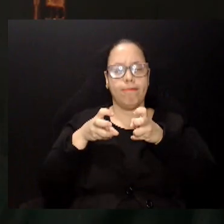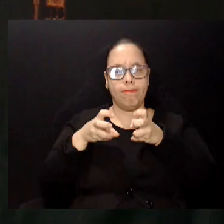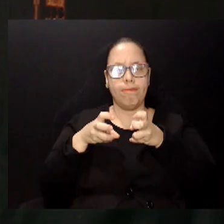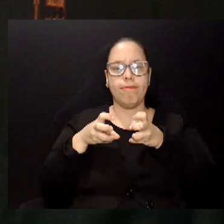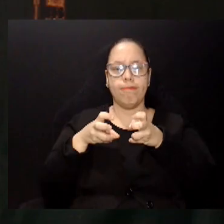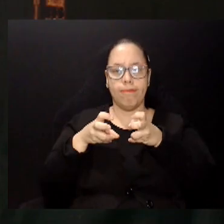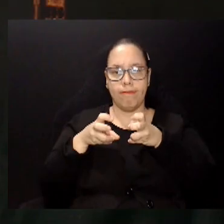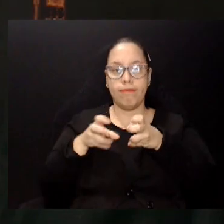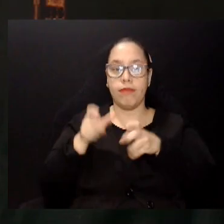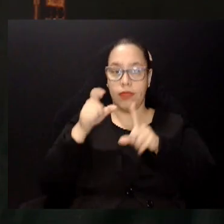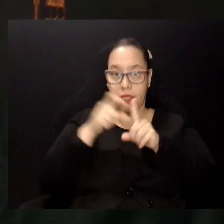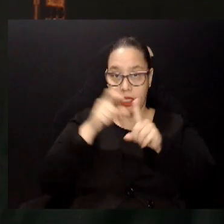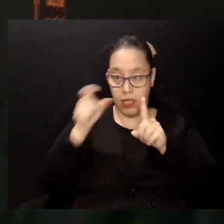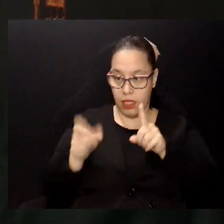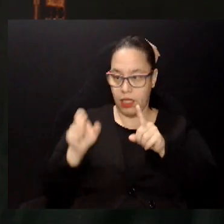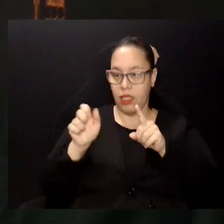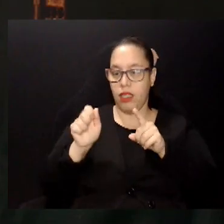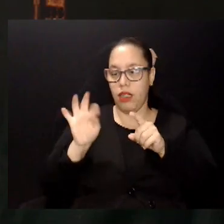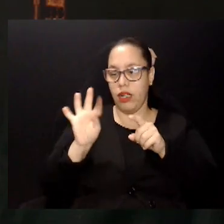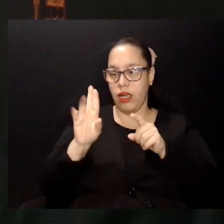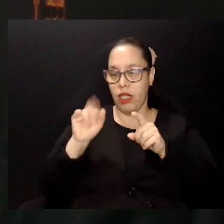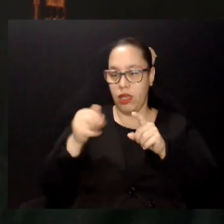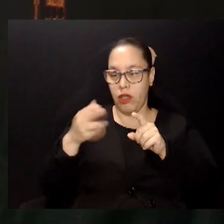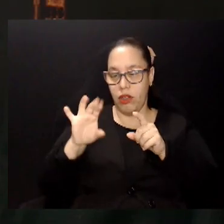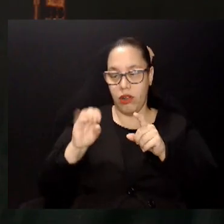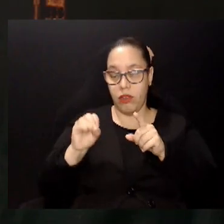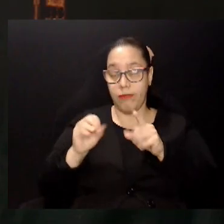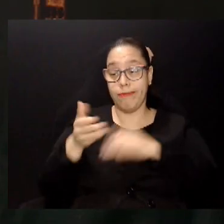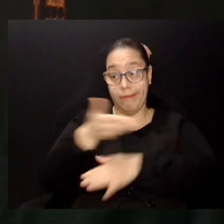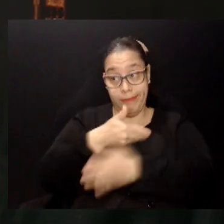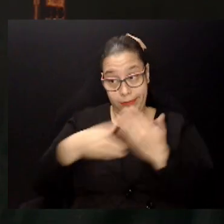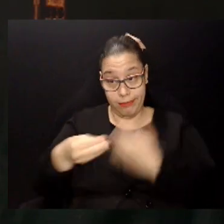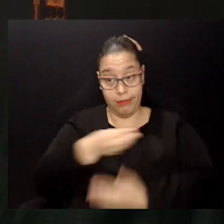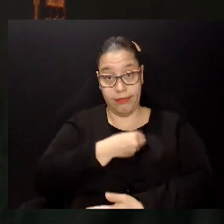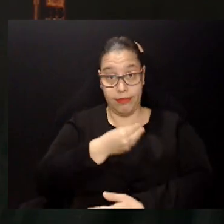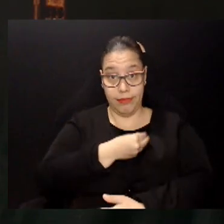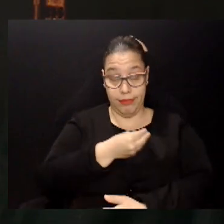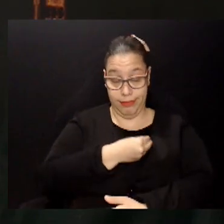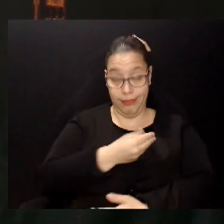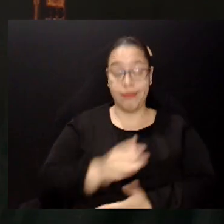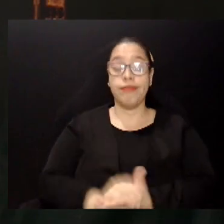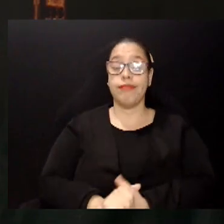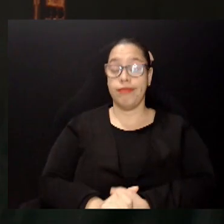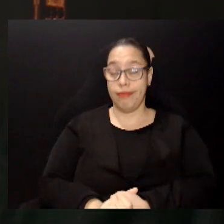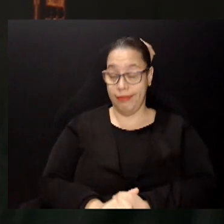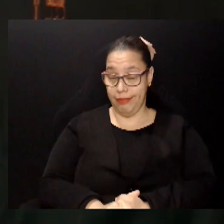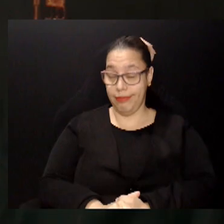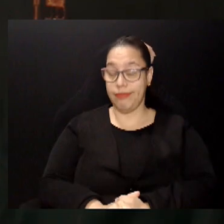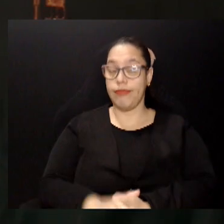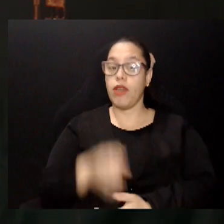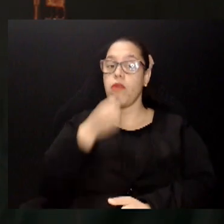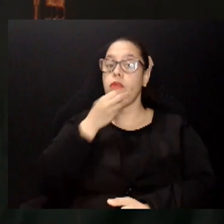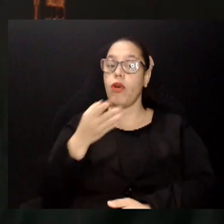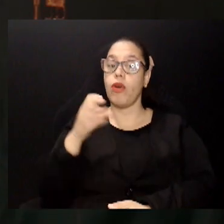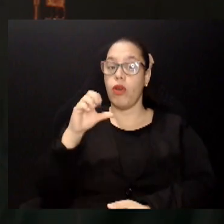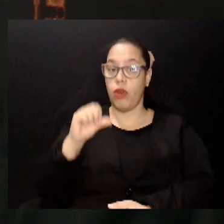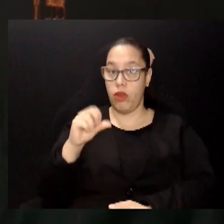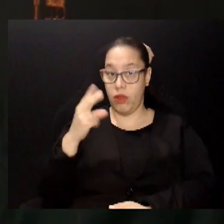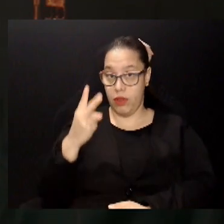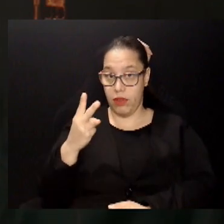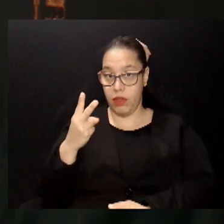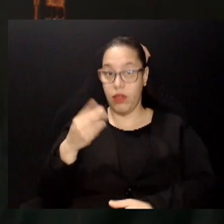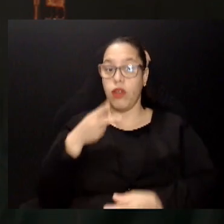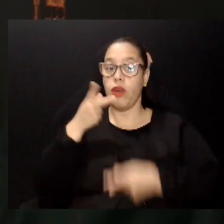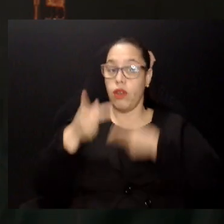que faz parte da nossa vida, que é a autoanulação. Bom, agora 9:02, a gente vai para as considerações finais.